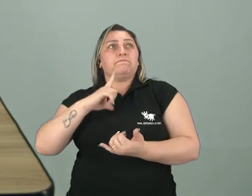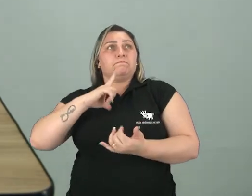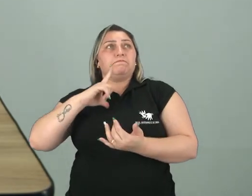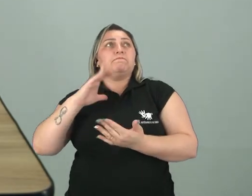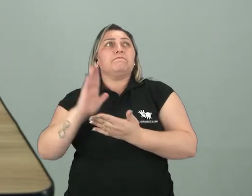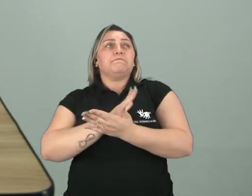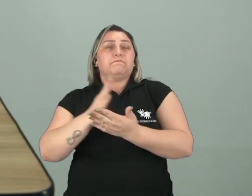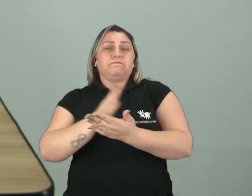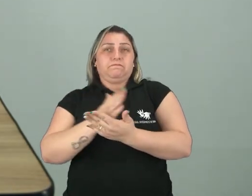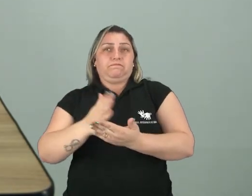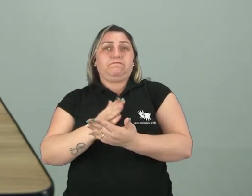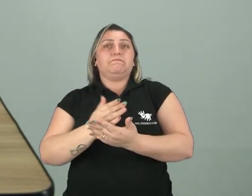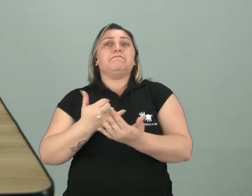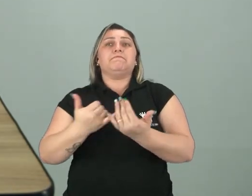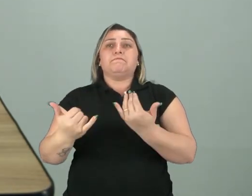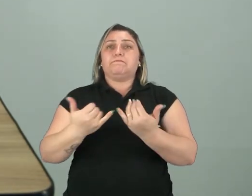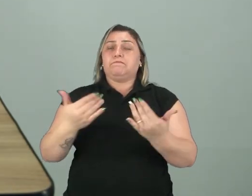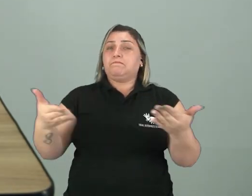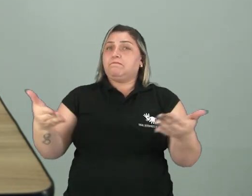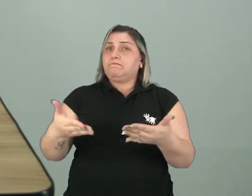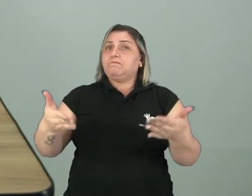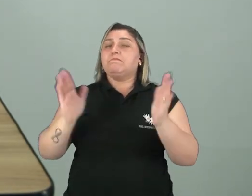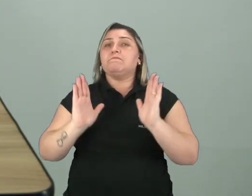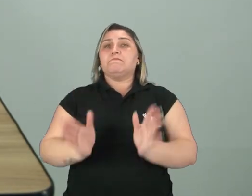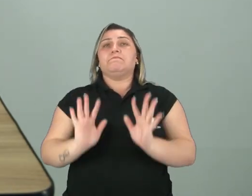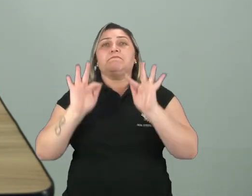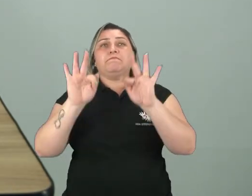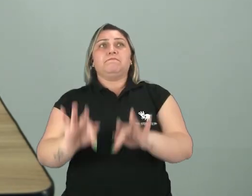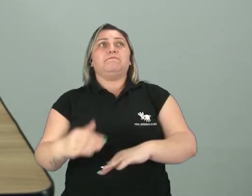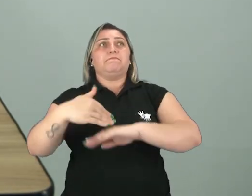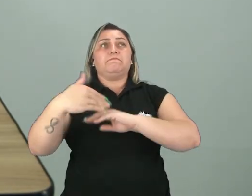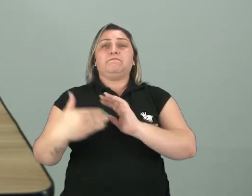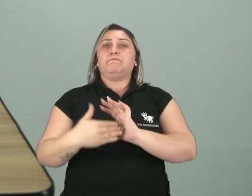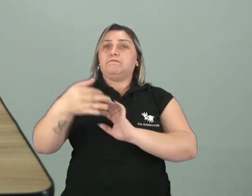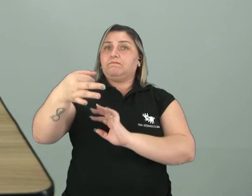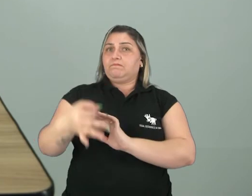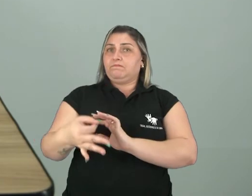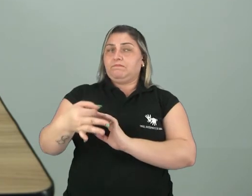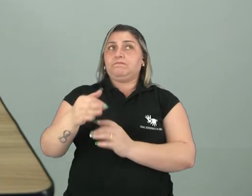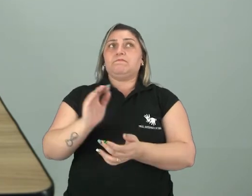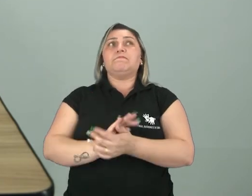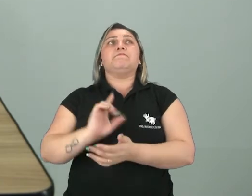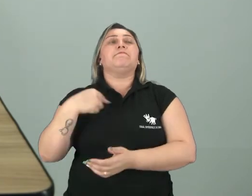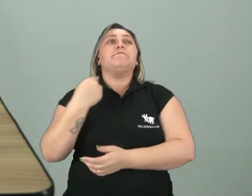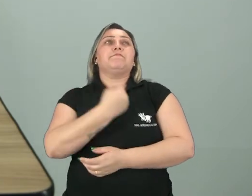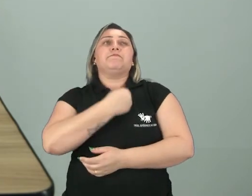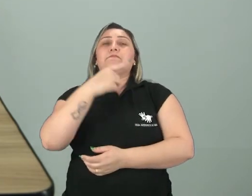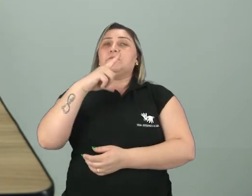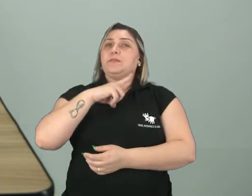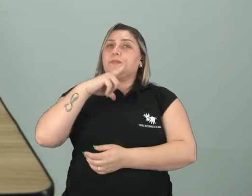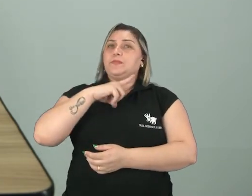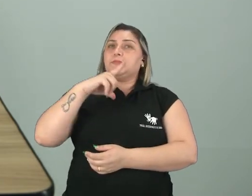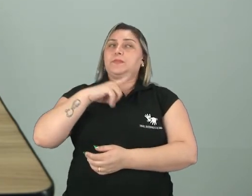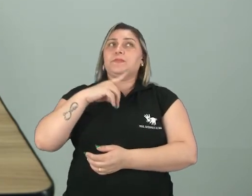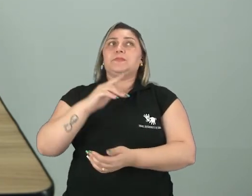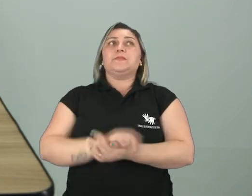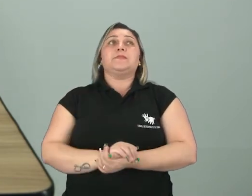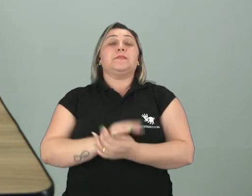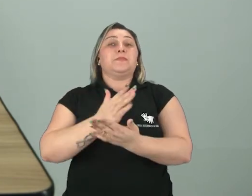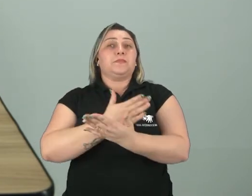tem mais algum som semelhante agora nós já completamos todos certo então nós temos aqui